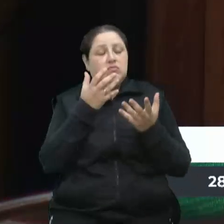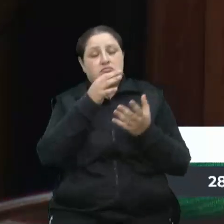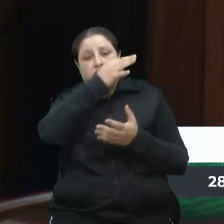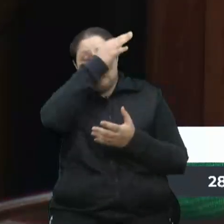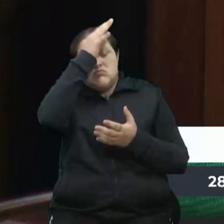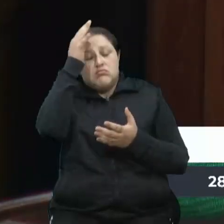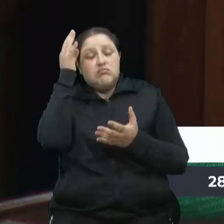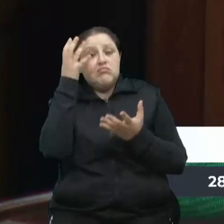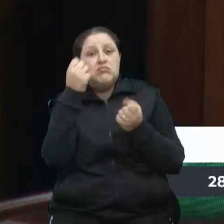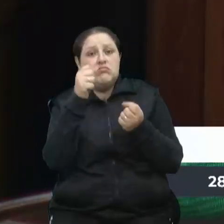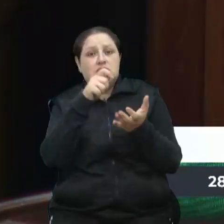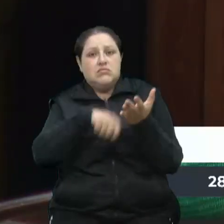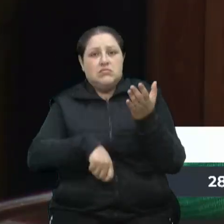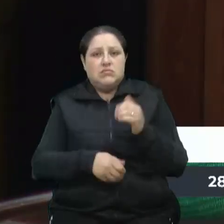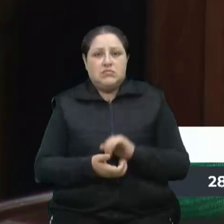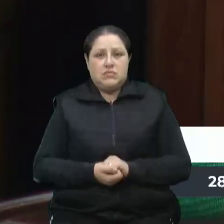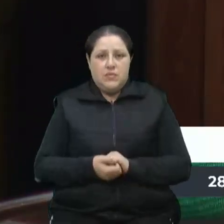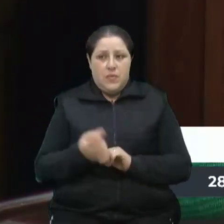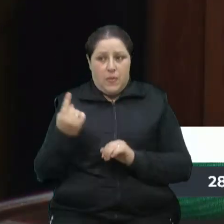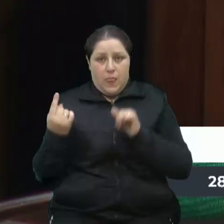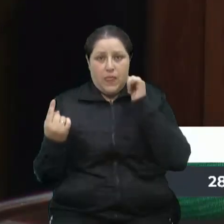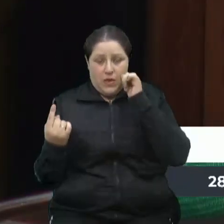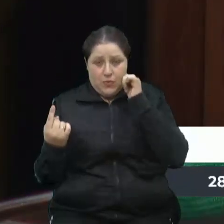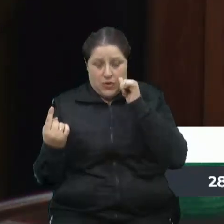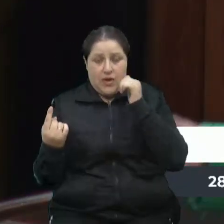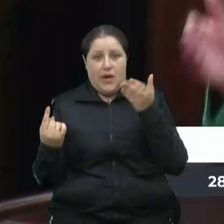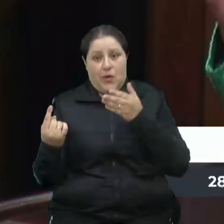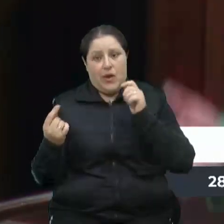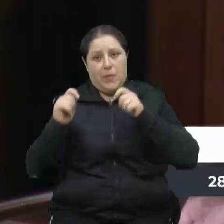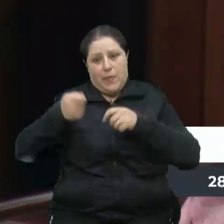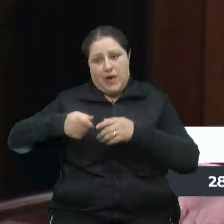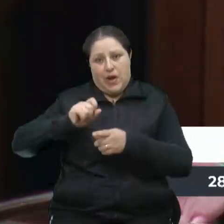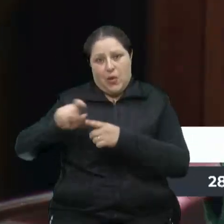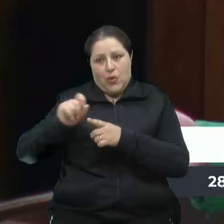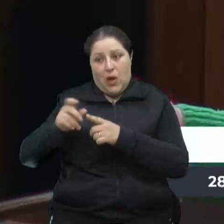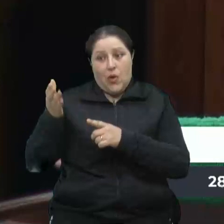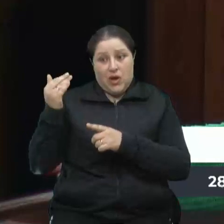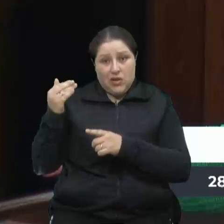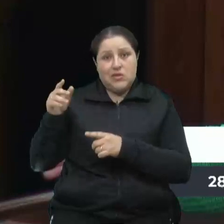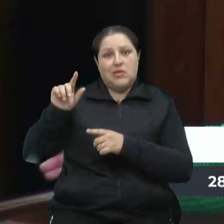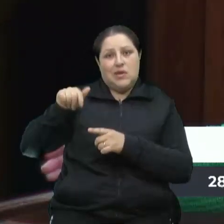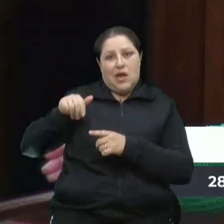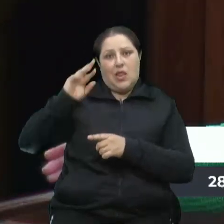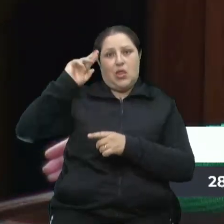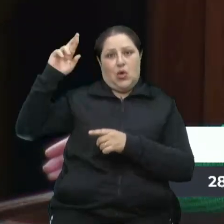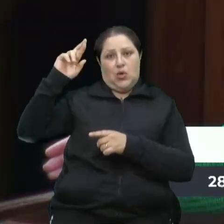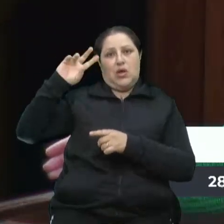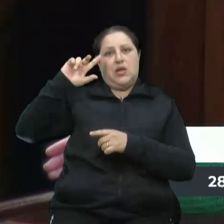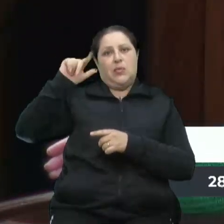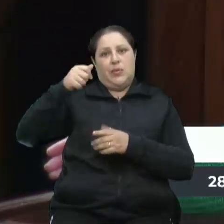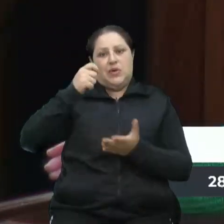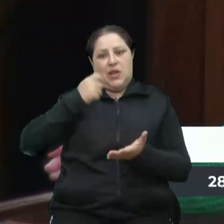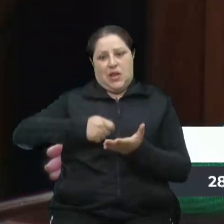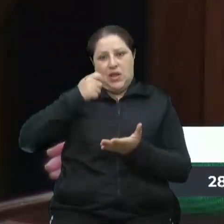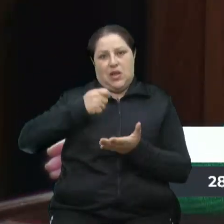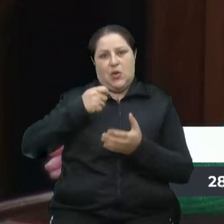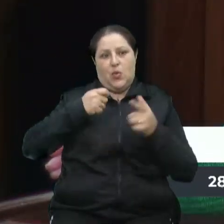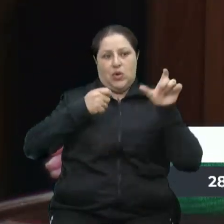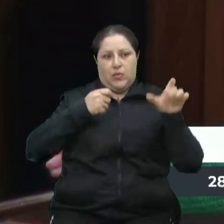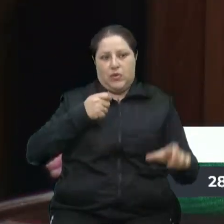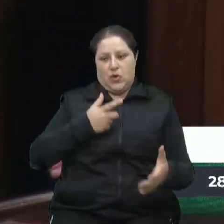A locadora, que já era dona do apartamento, assinou esse contrato. E é um insulto